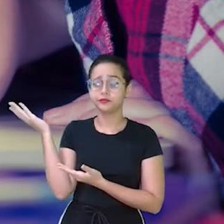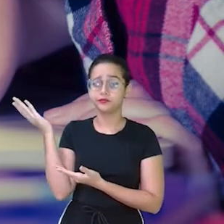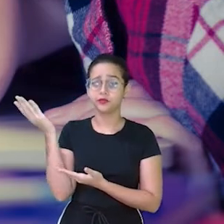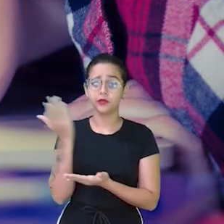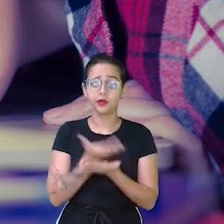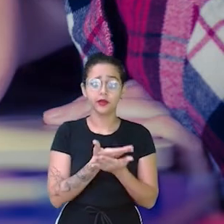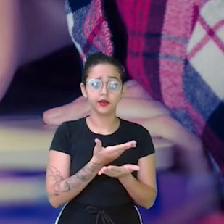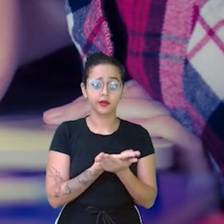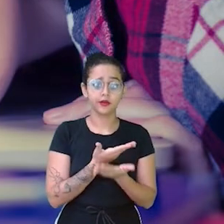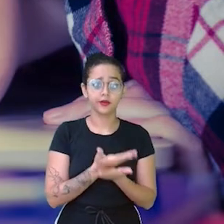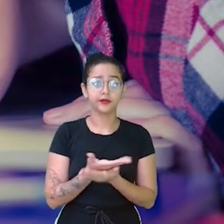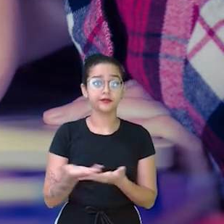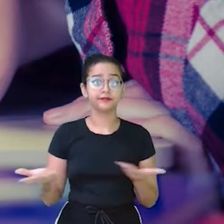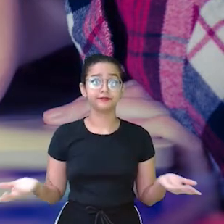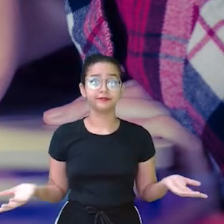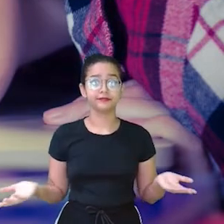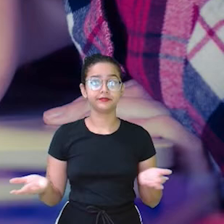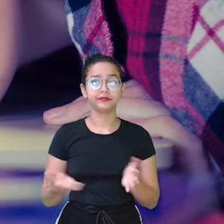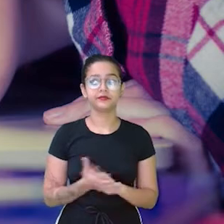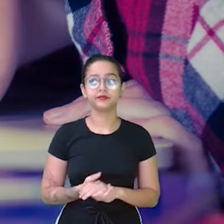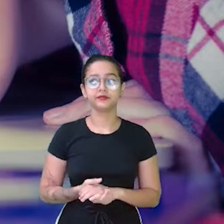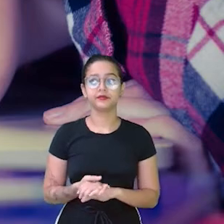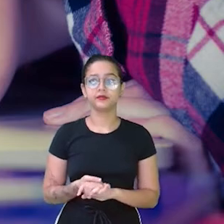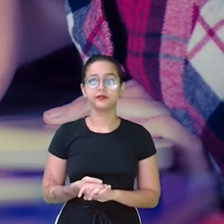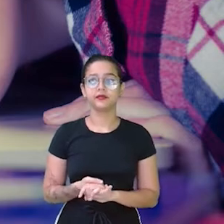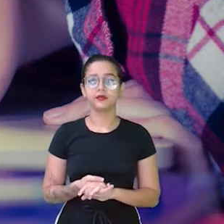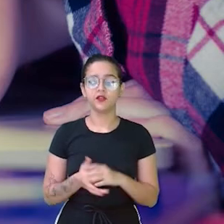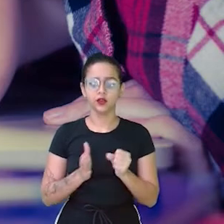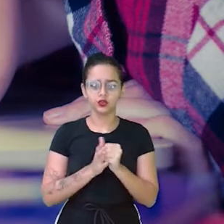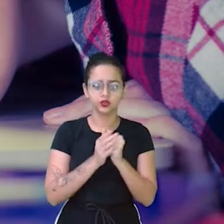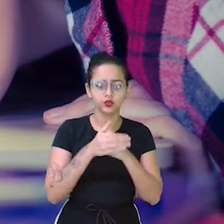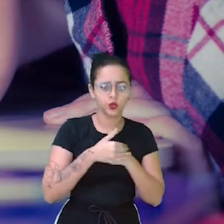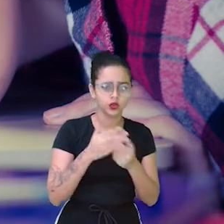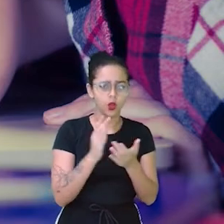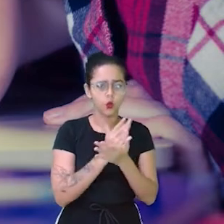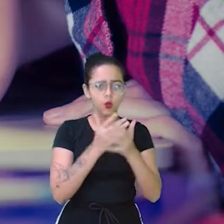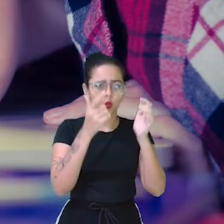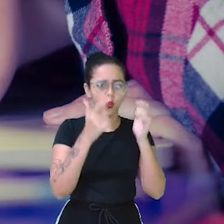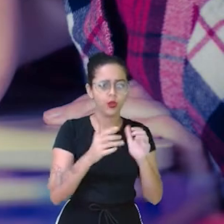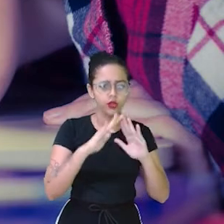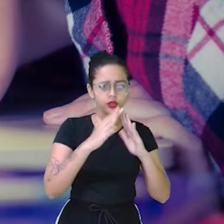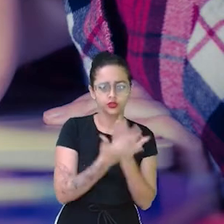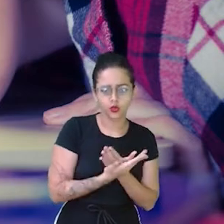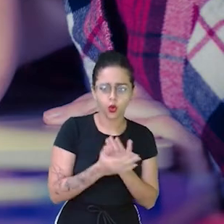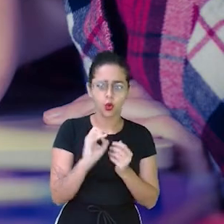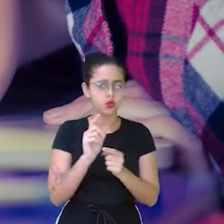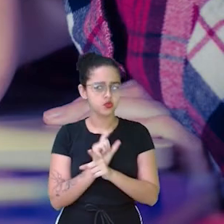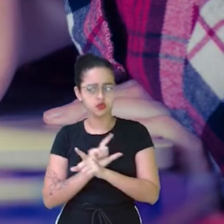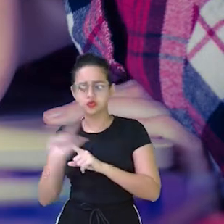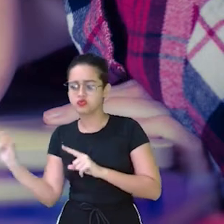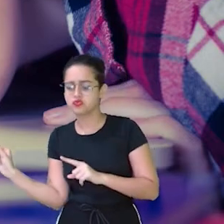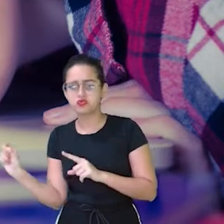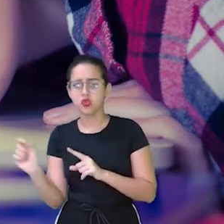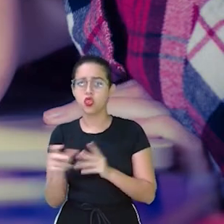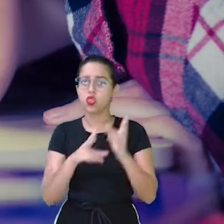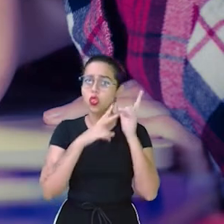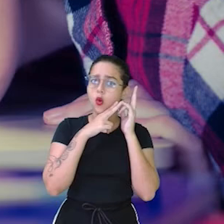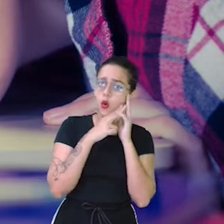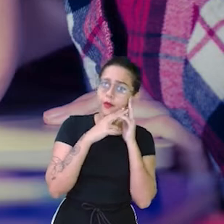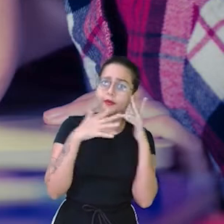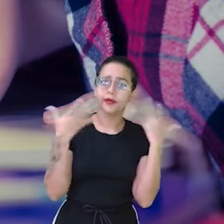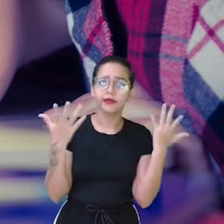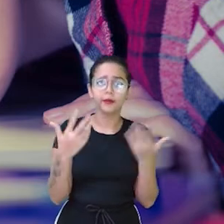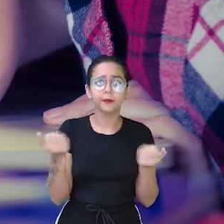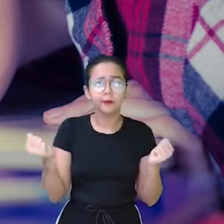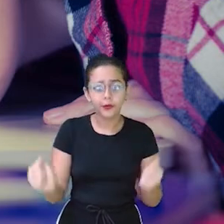dias que ela não conseguia matar a aula, ficar escondida em algum lugar da escola ou mesmo sair, ficava dormindo, minha gente, vê se